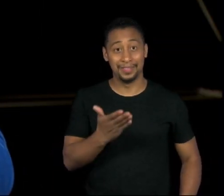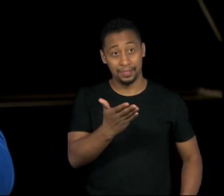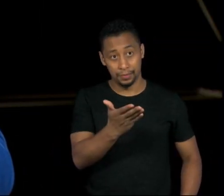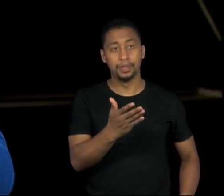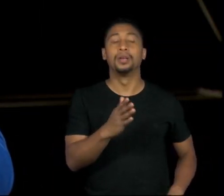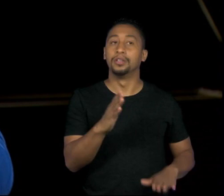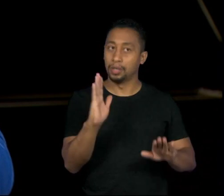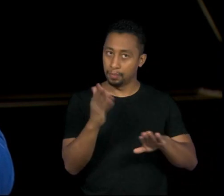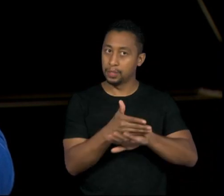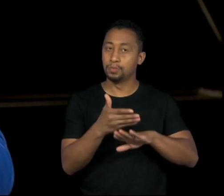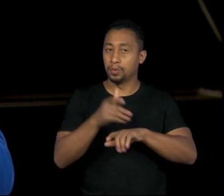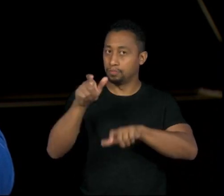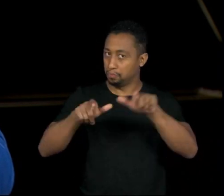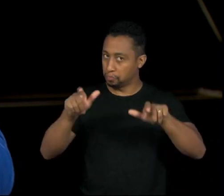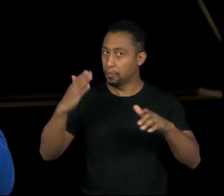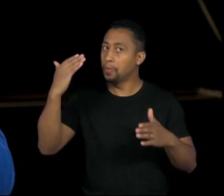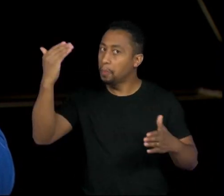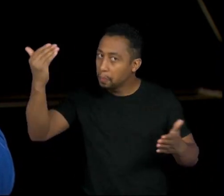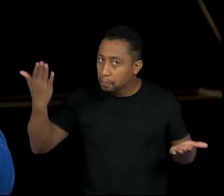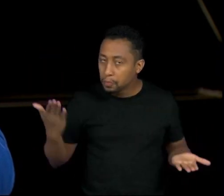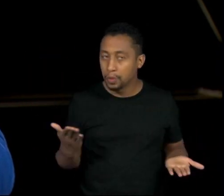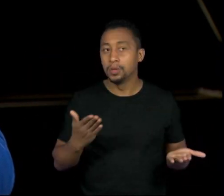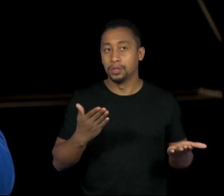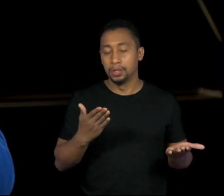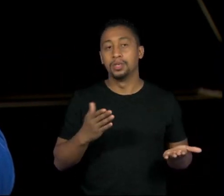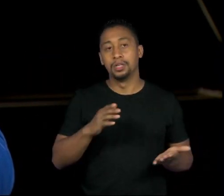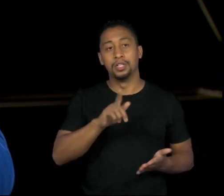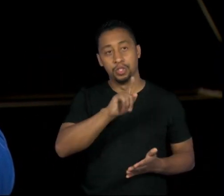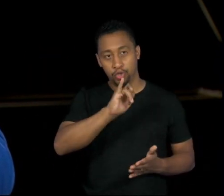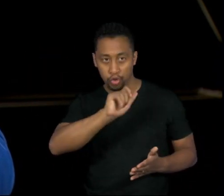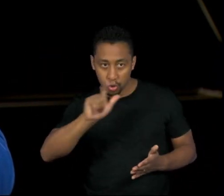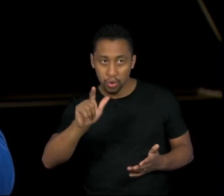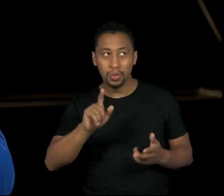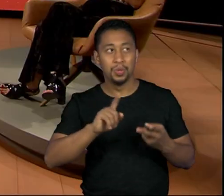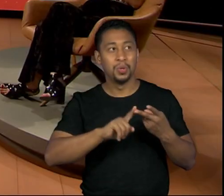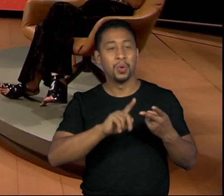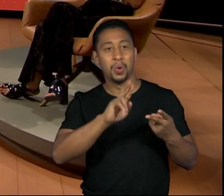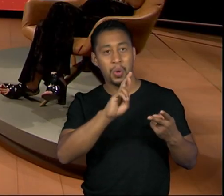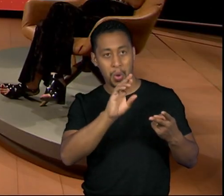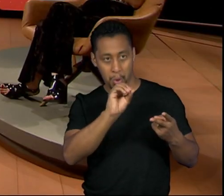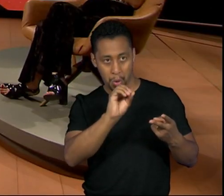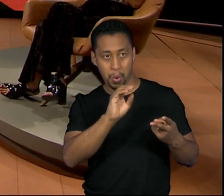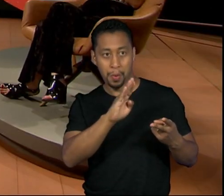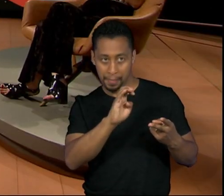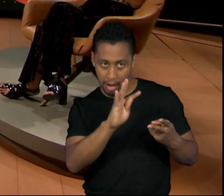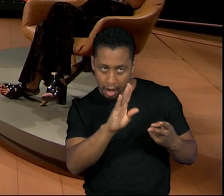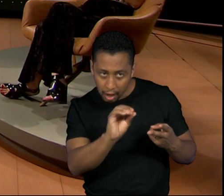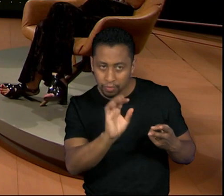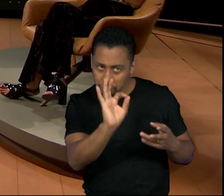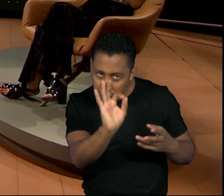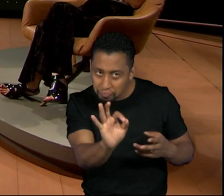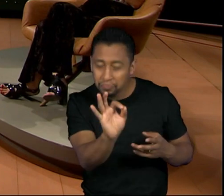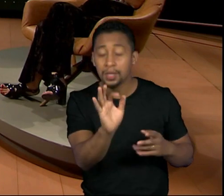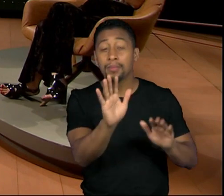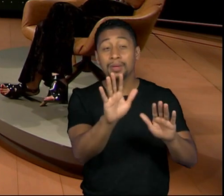Gilberto Gil, do Arnaldo Antunes e tal. Mas nesse momento acontece a morte do seu pai. Sim. Né? E aí você entra numa